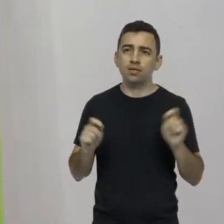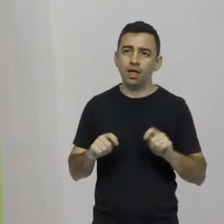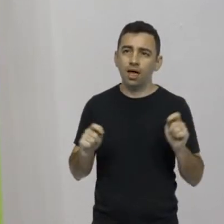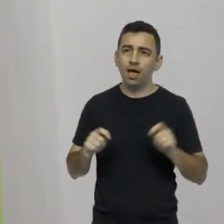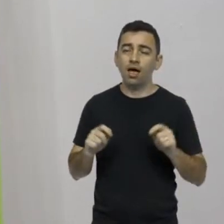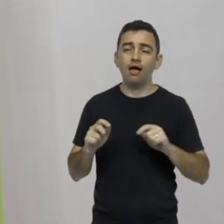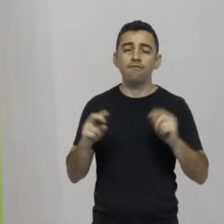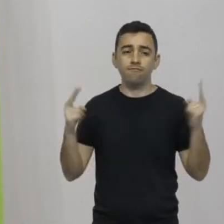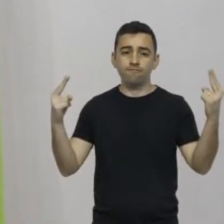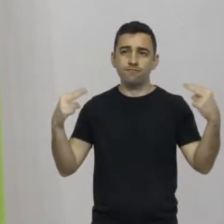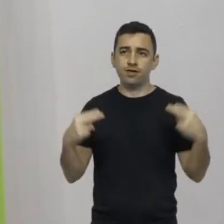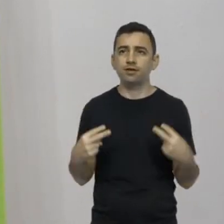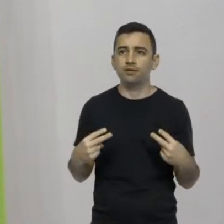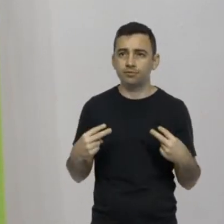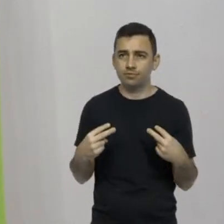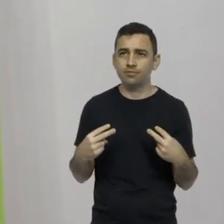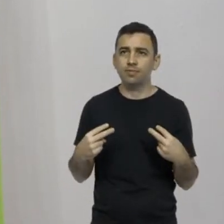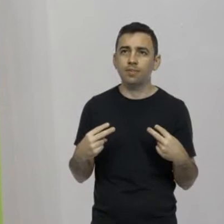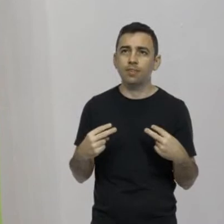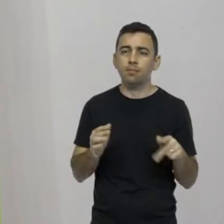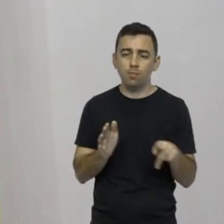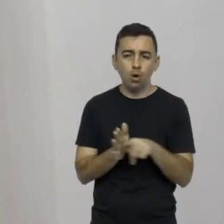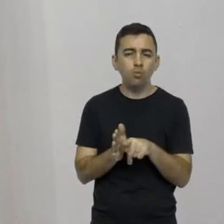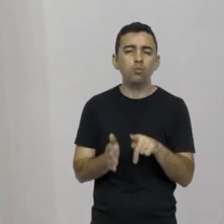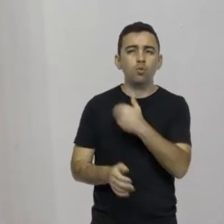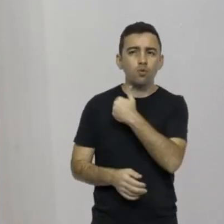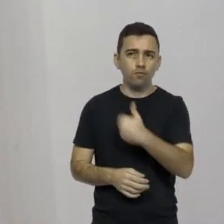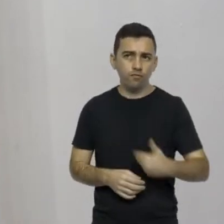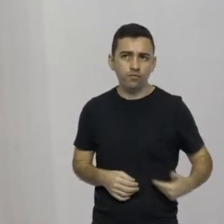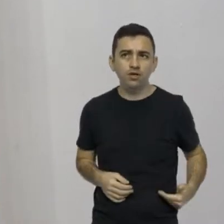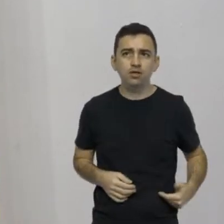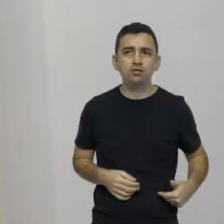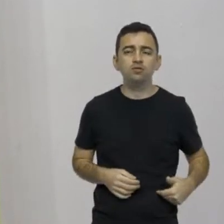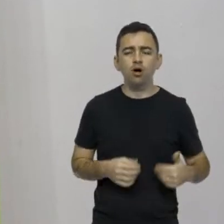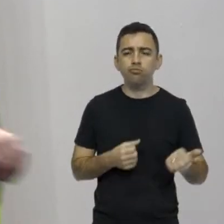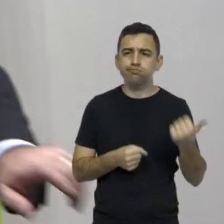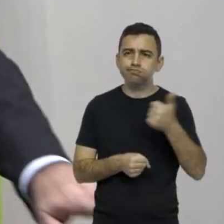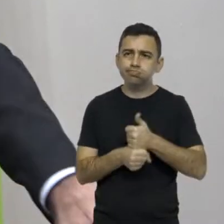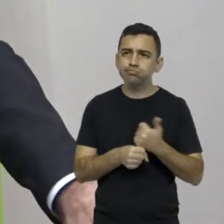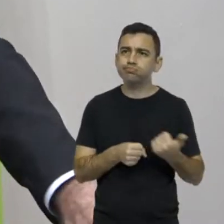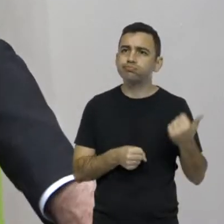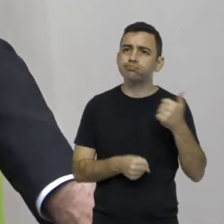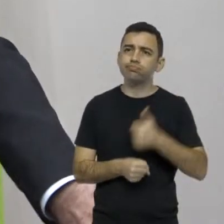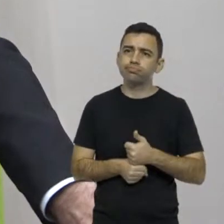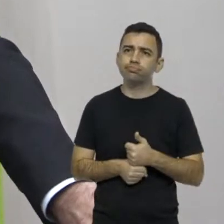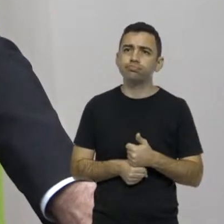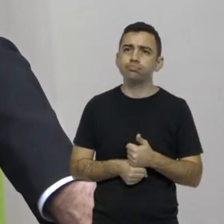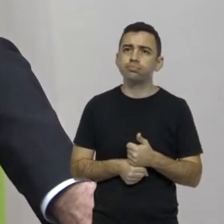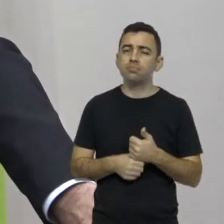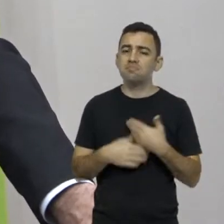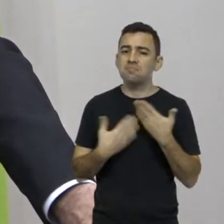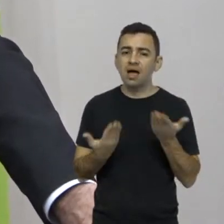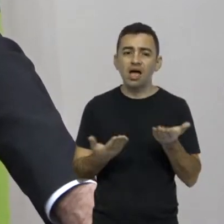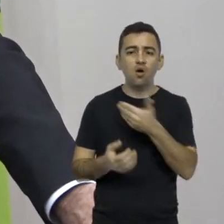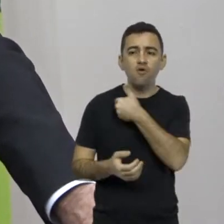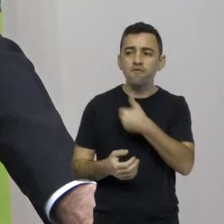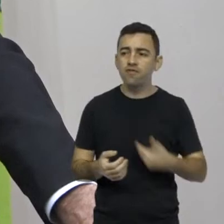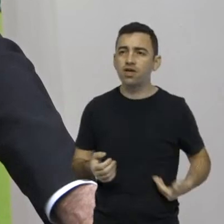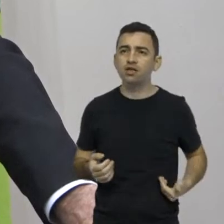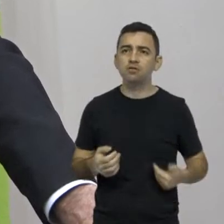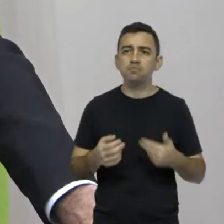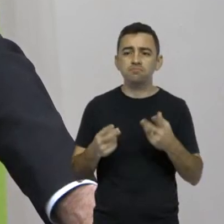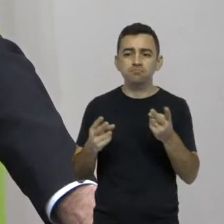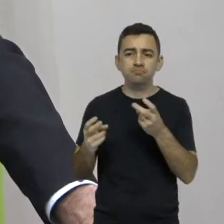visto pelos governos que se sucedem. E, infelizmente, nós ficamos